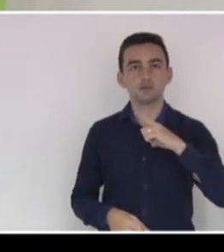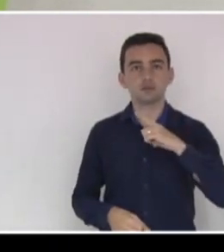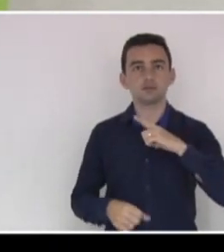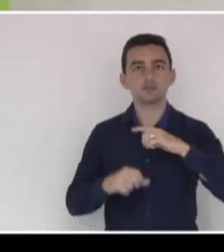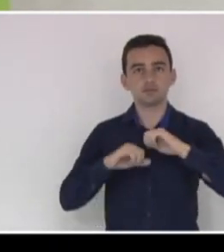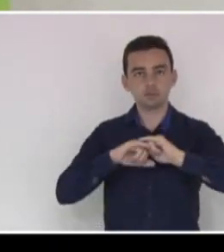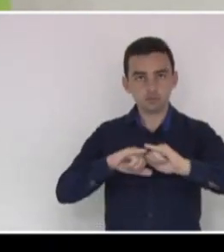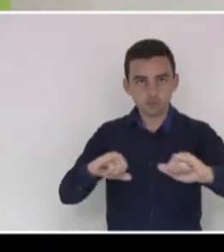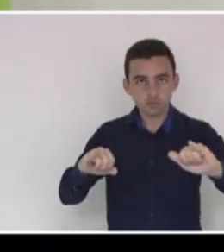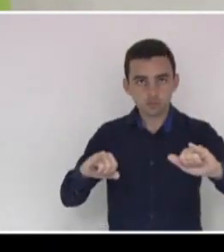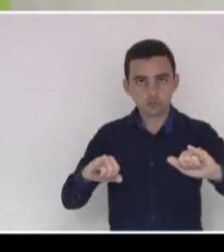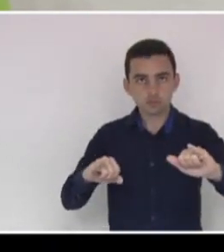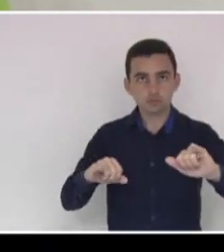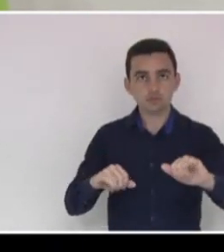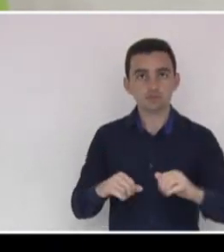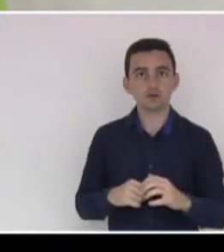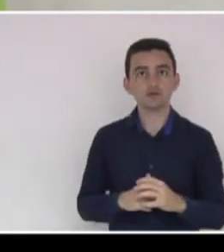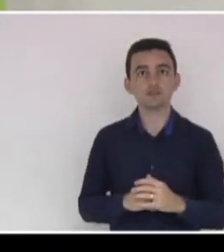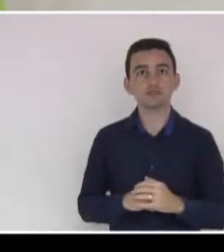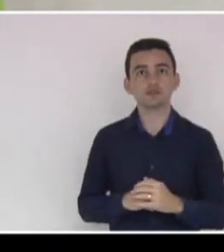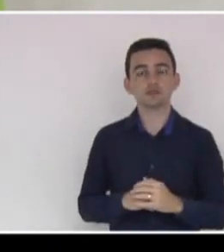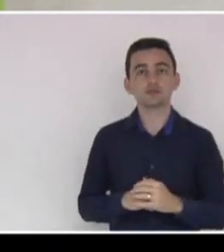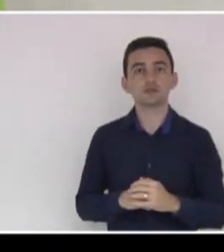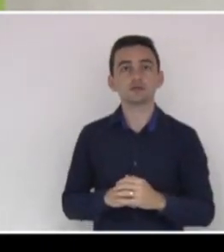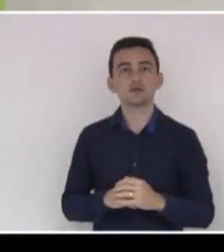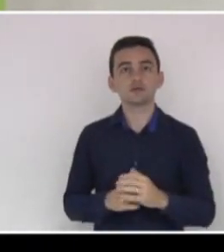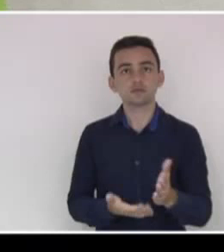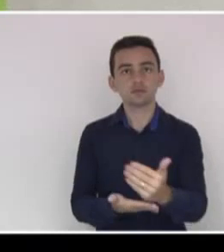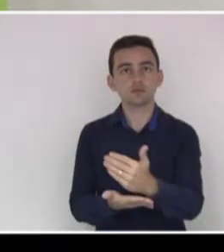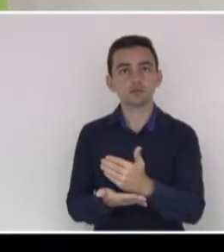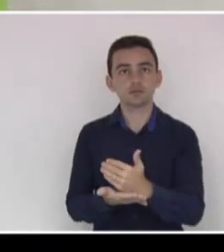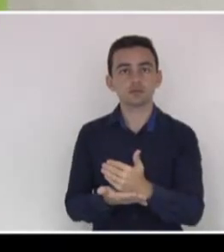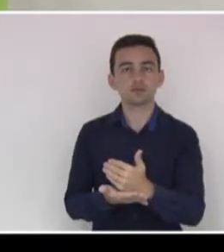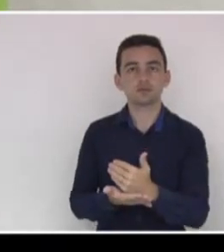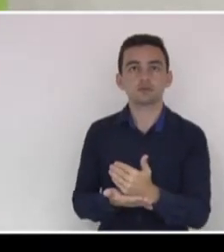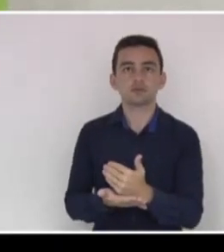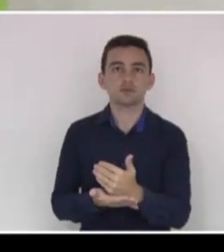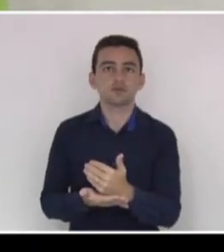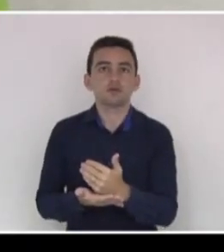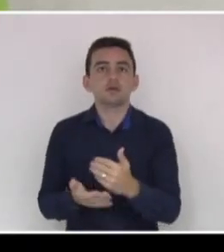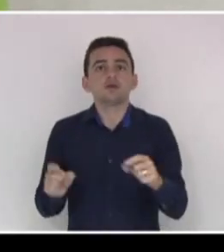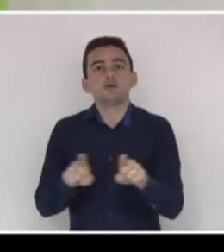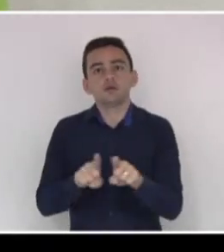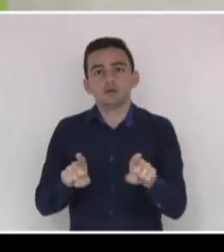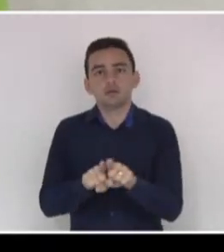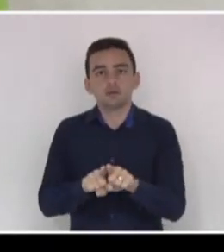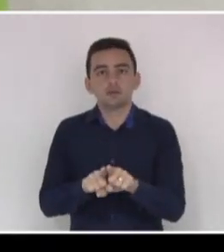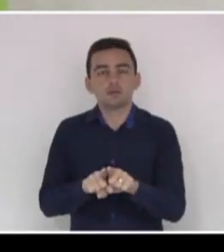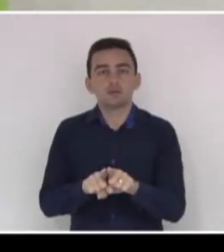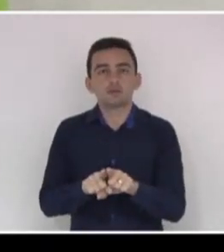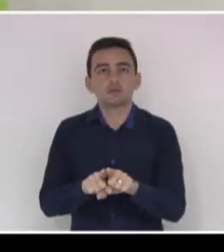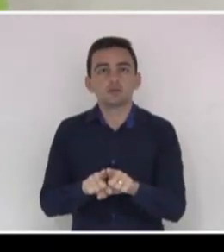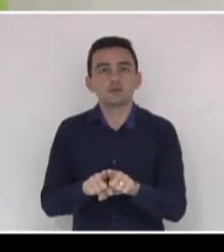constitucionalidade da cobrança do ISS sobre essas operações de leasing. Porém,